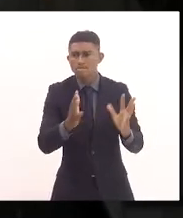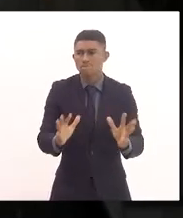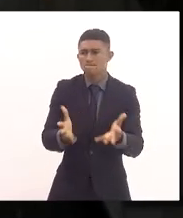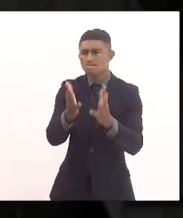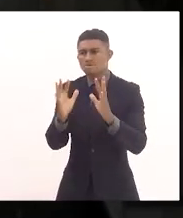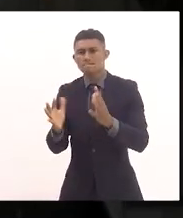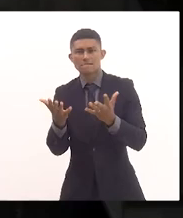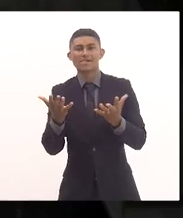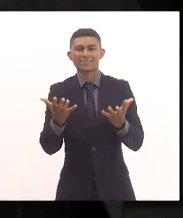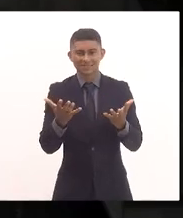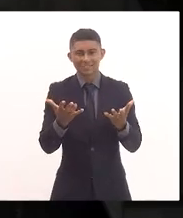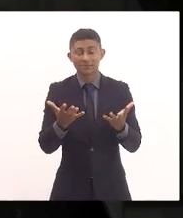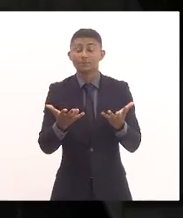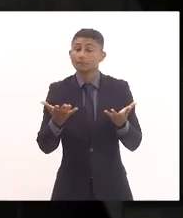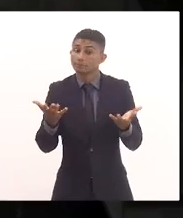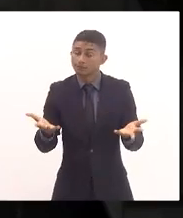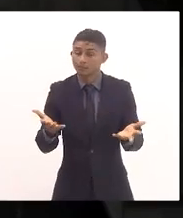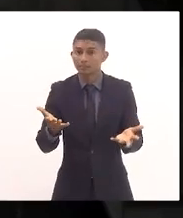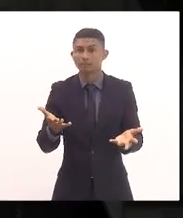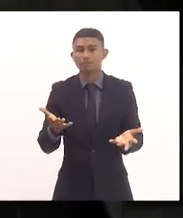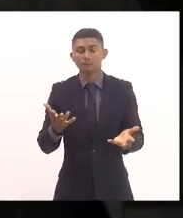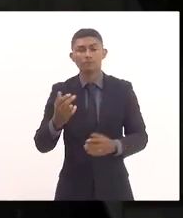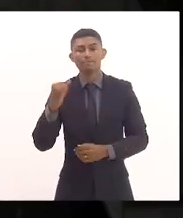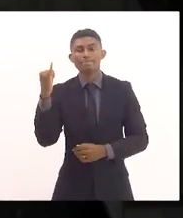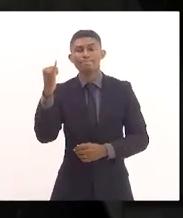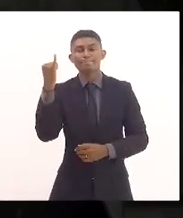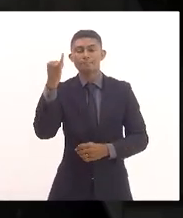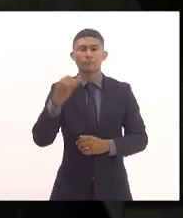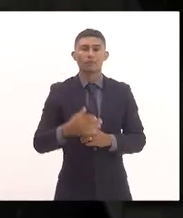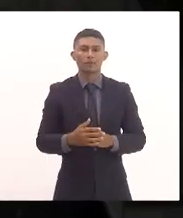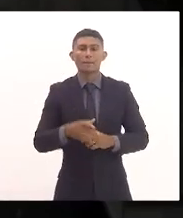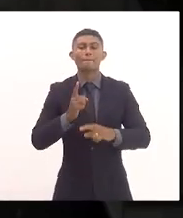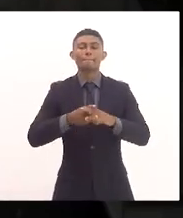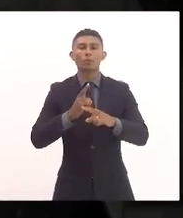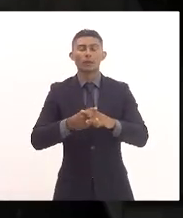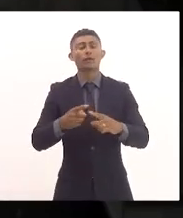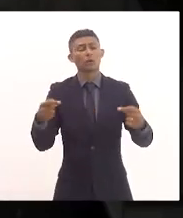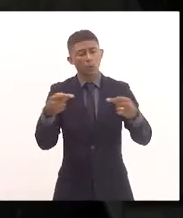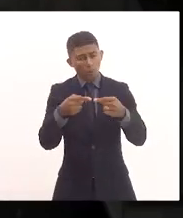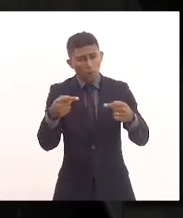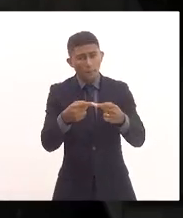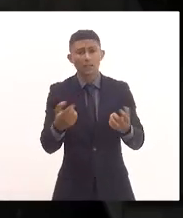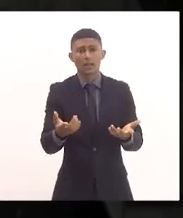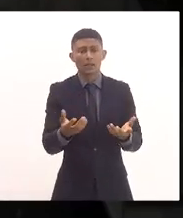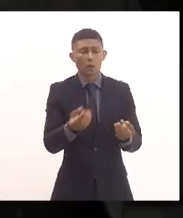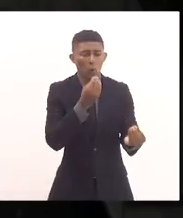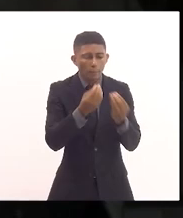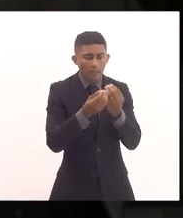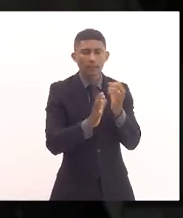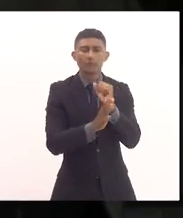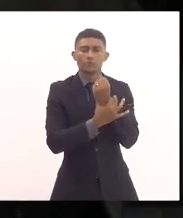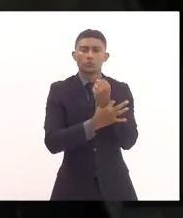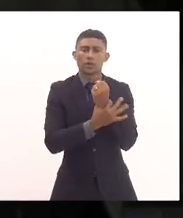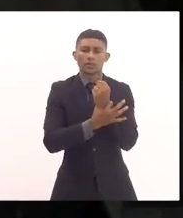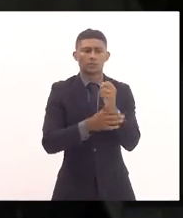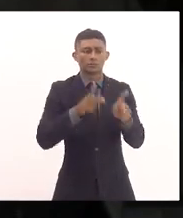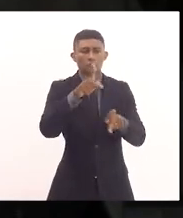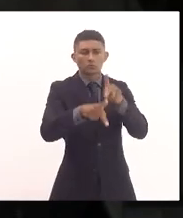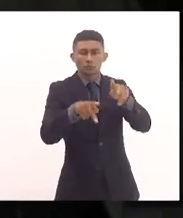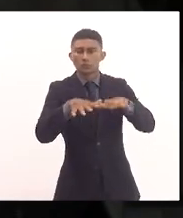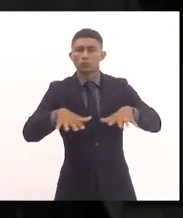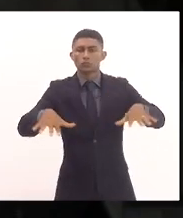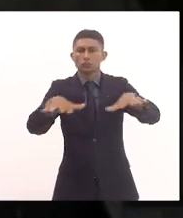um lado, à necessidade de assegurar segurança alimentar e nutricional à nossa população e,